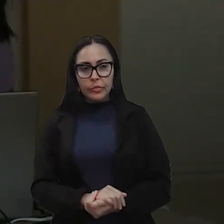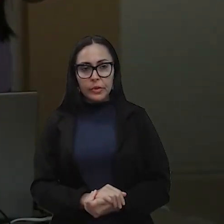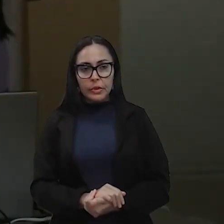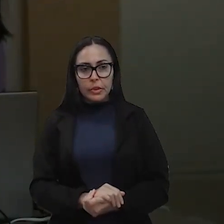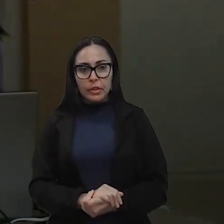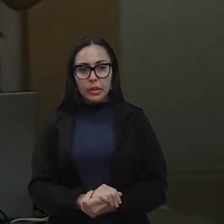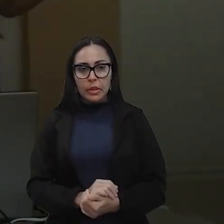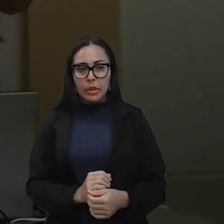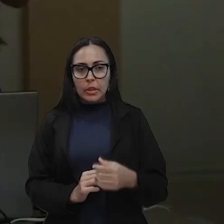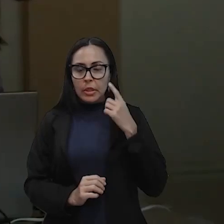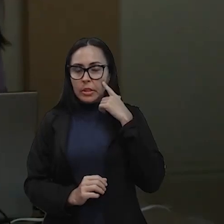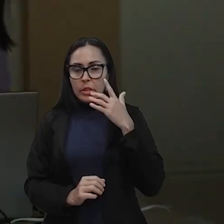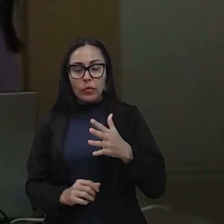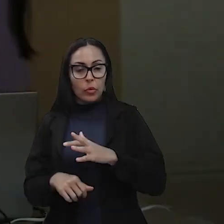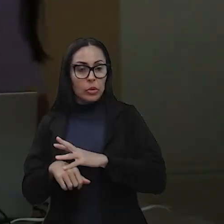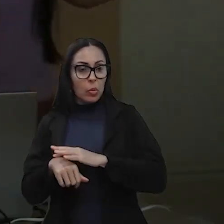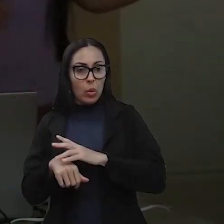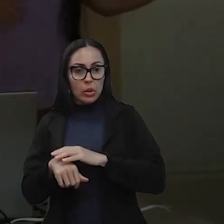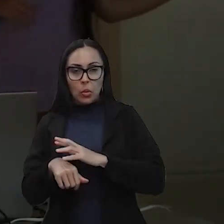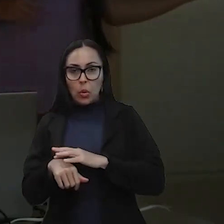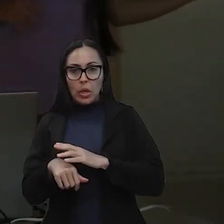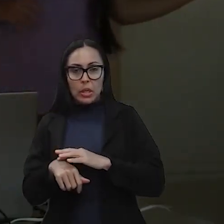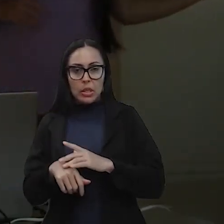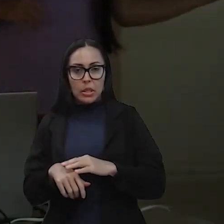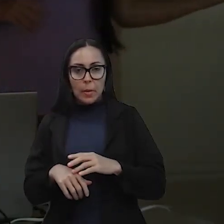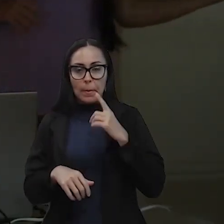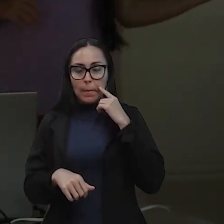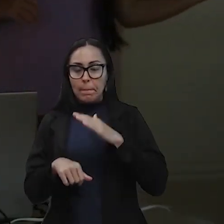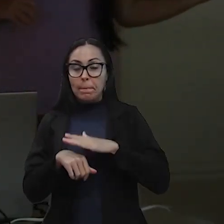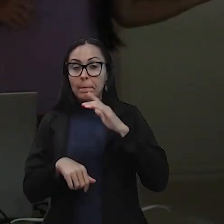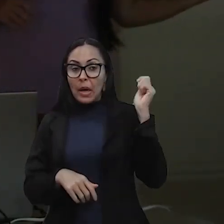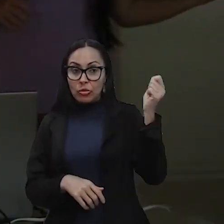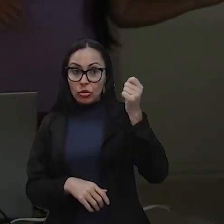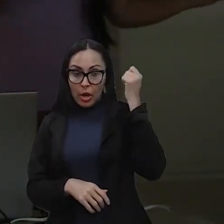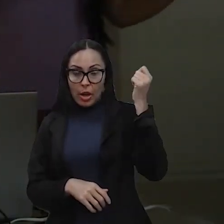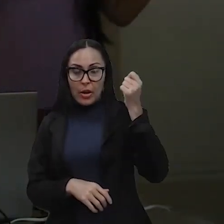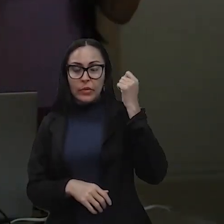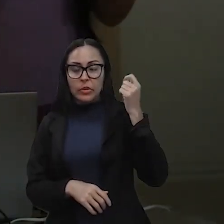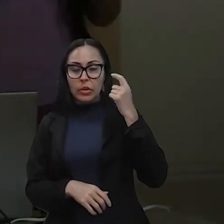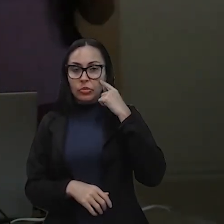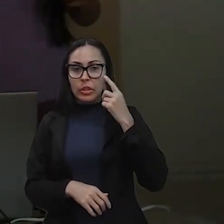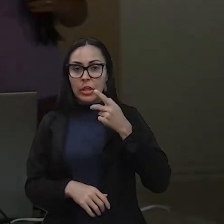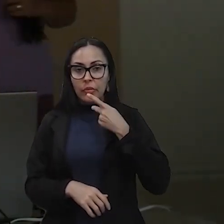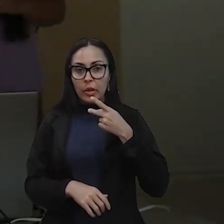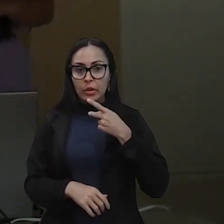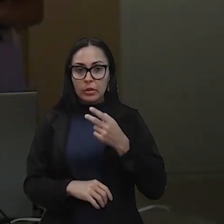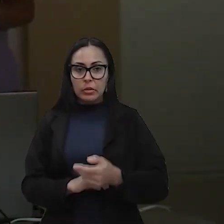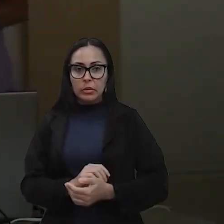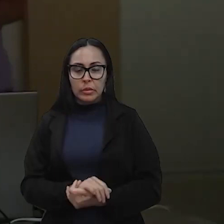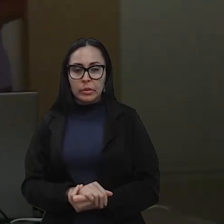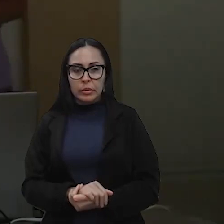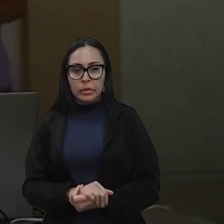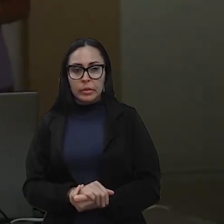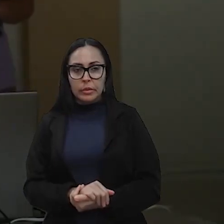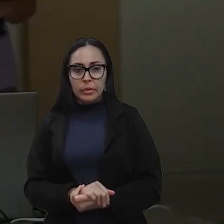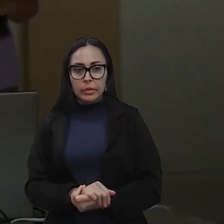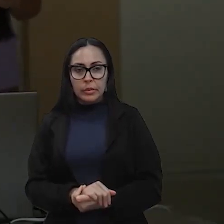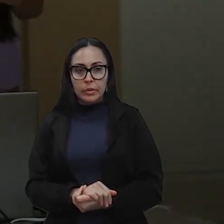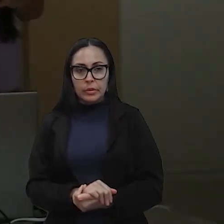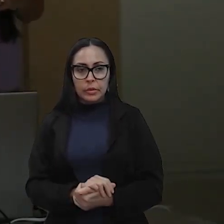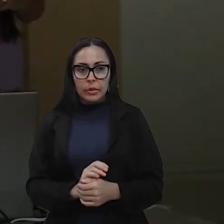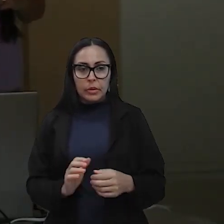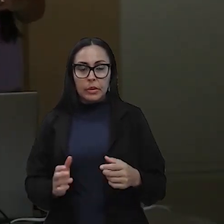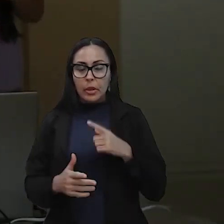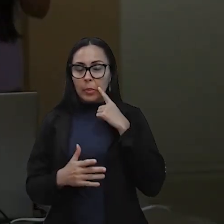doença de base mais grave do que o que a gente está falando aqui, no mínimo seria algum tipo de